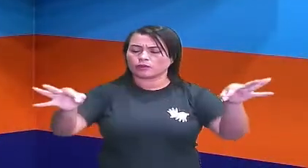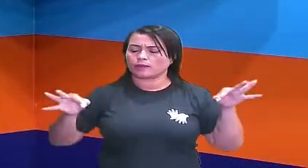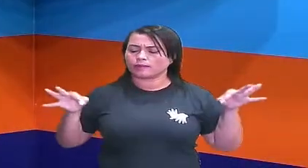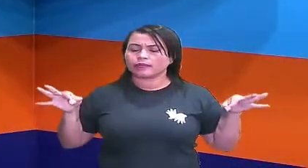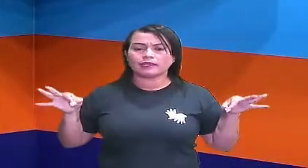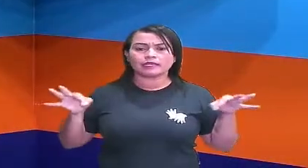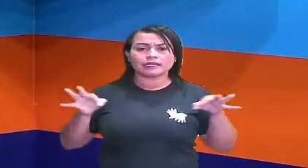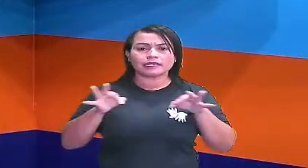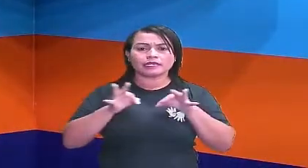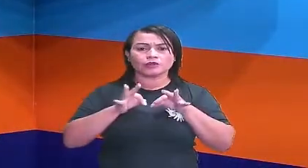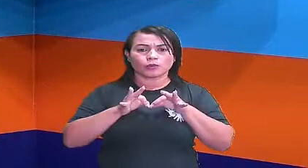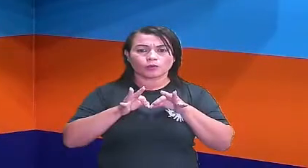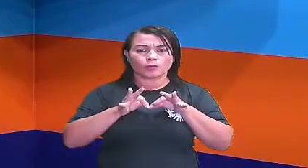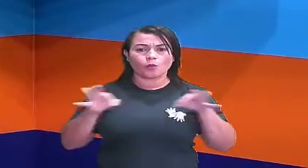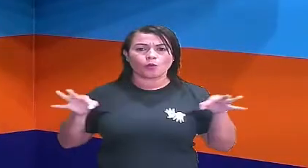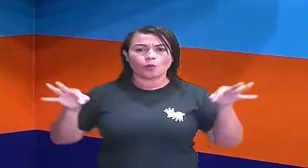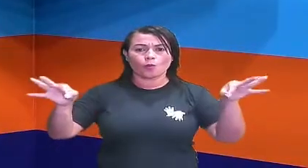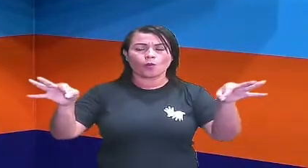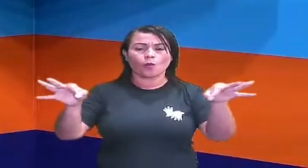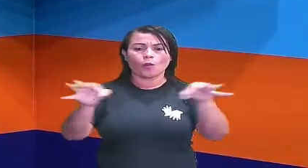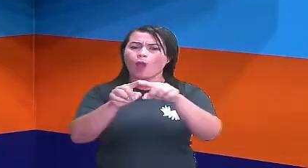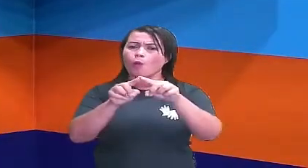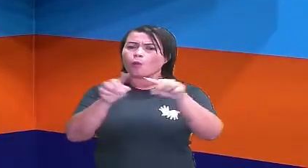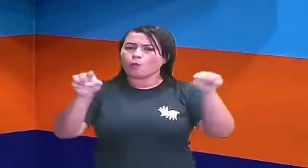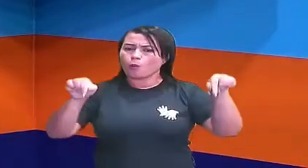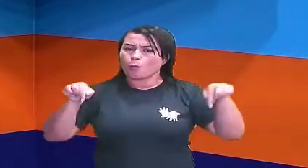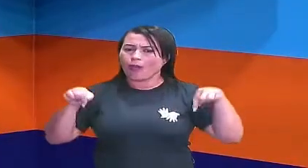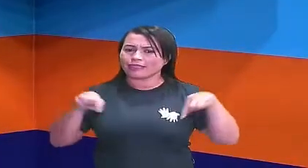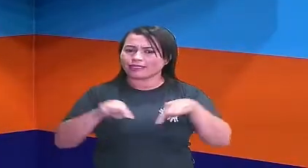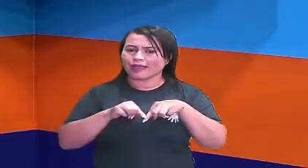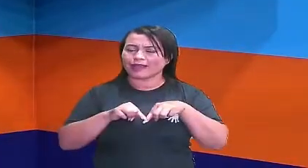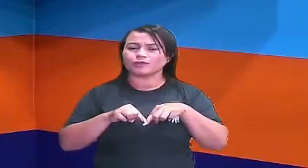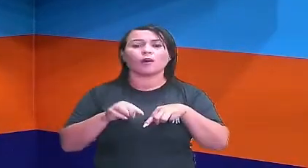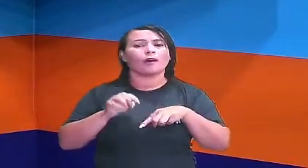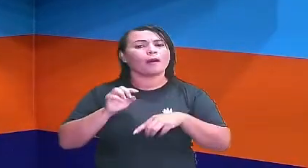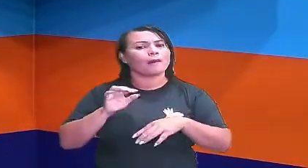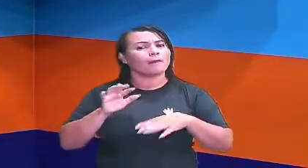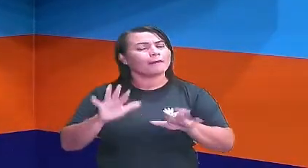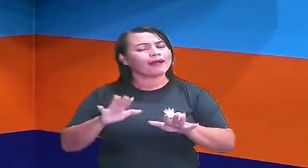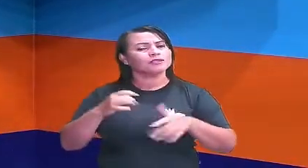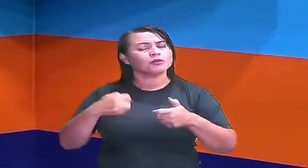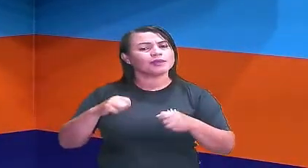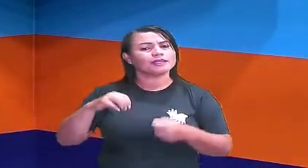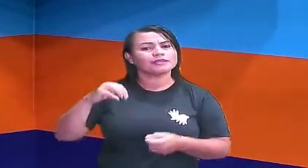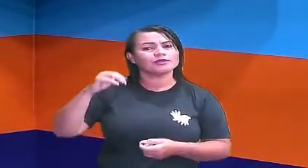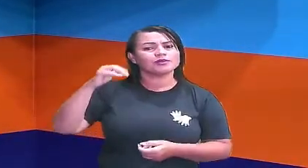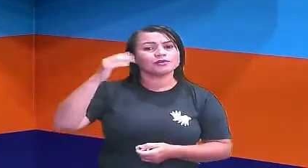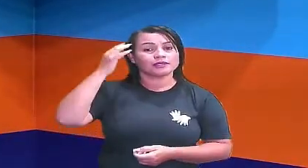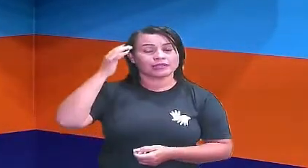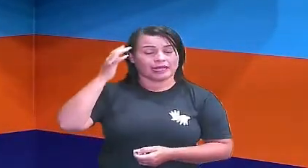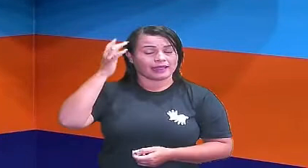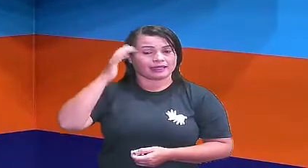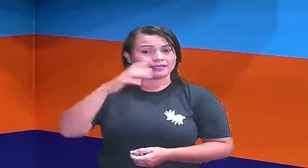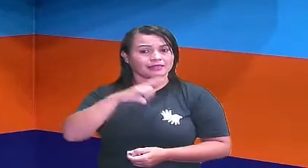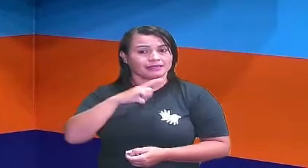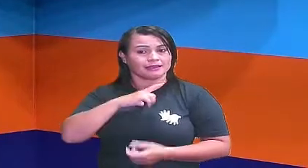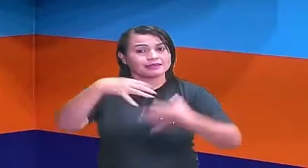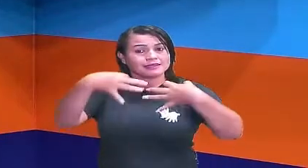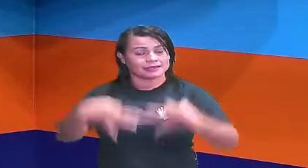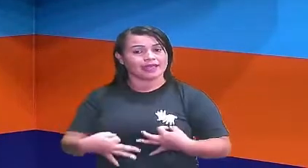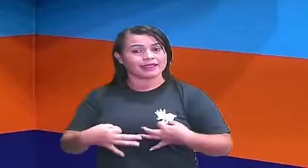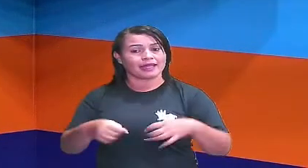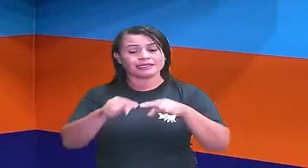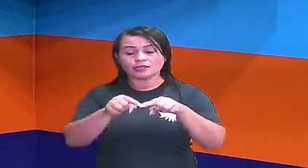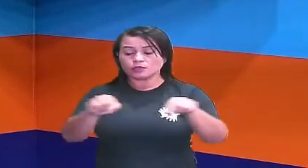né? Mas aí eu preciso ter a certeza se todos os lados daqui realmente, né, têm a